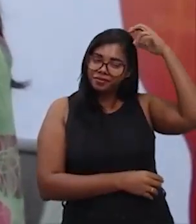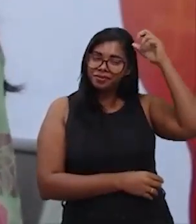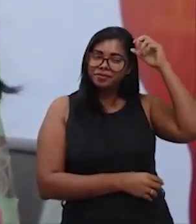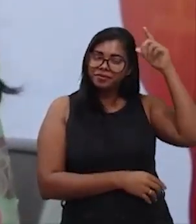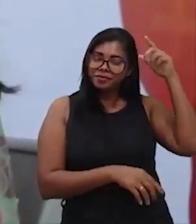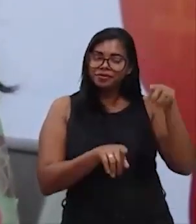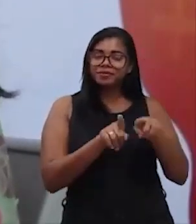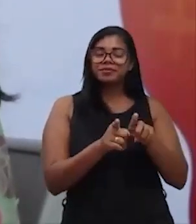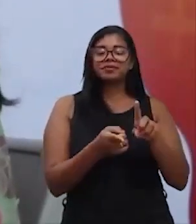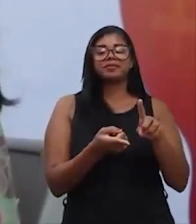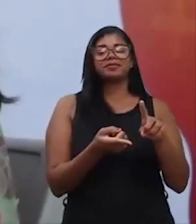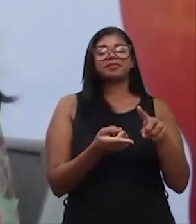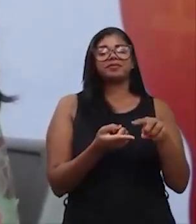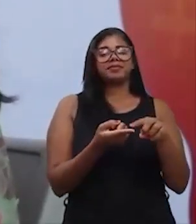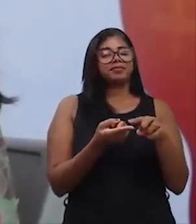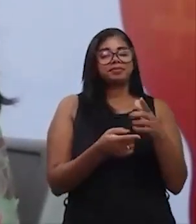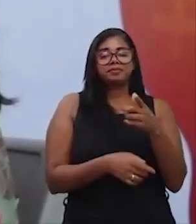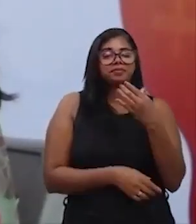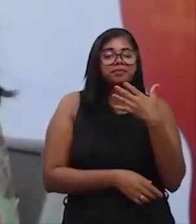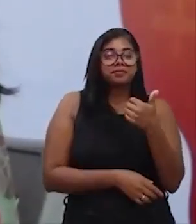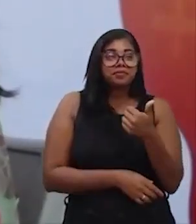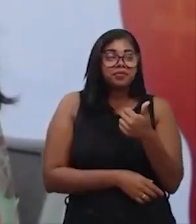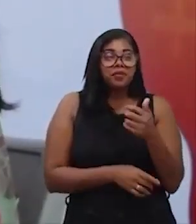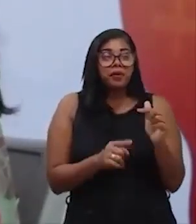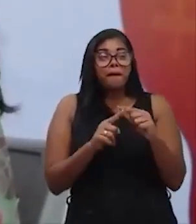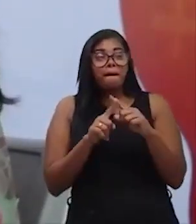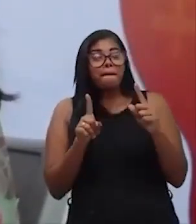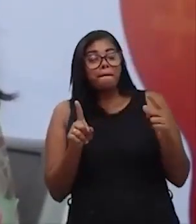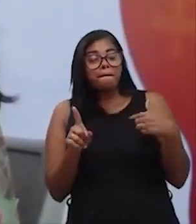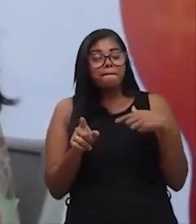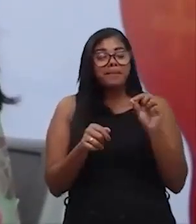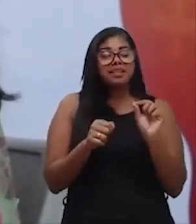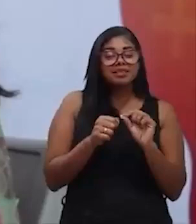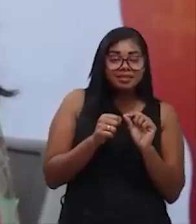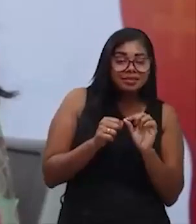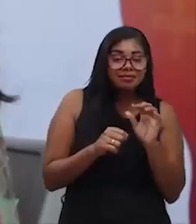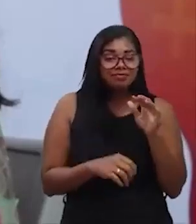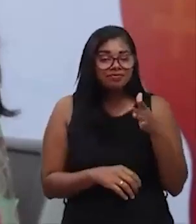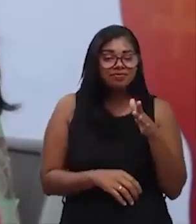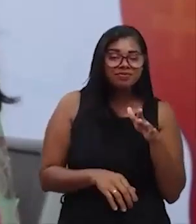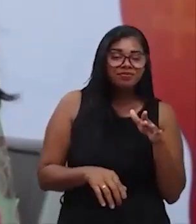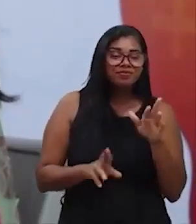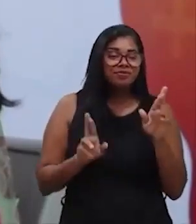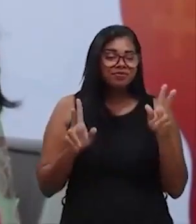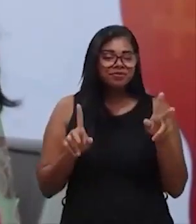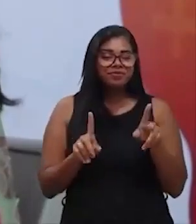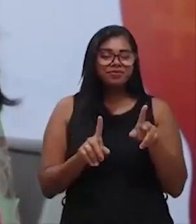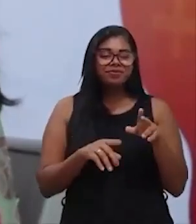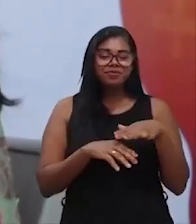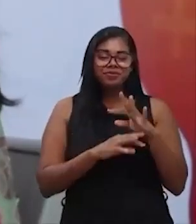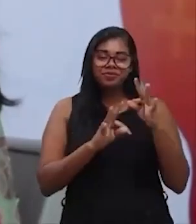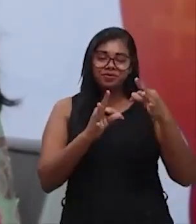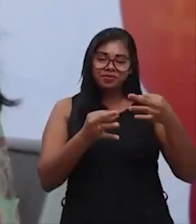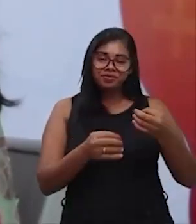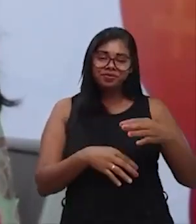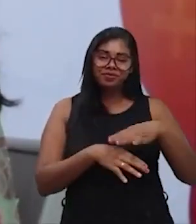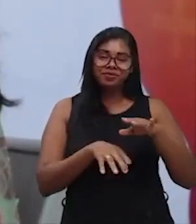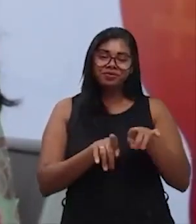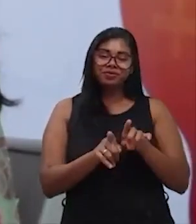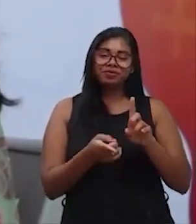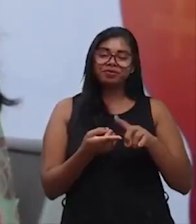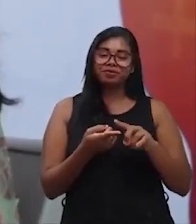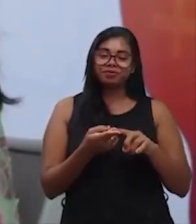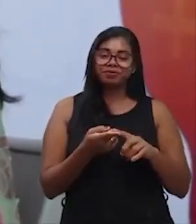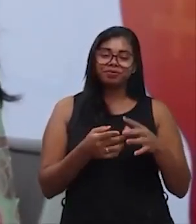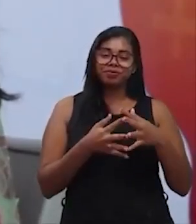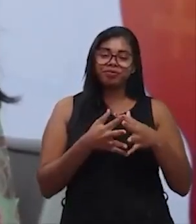eficiência, né? Sim. Então, não sou bom nisso, mas eu faço, né? Eu tento fazer diferente, tudo mais. Então, assim,